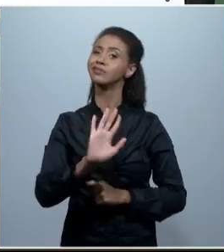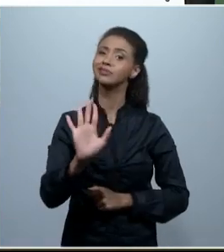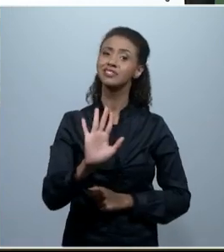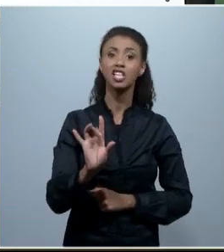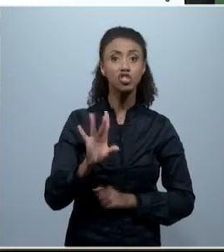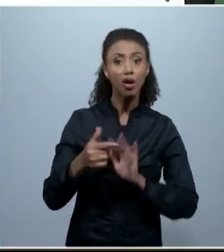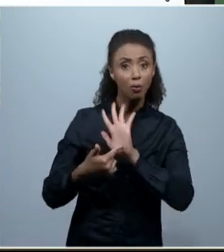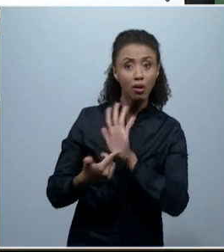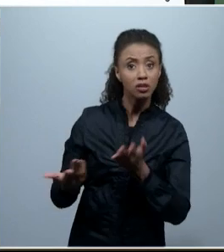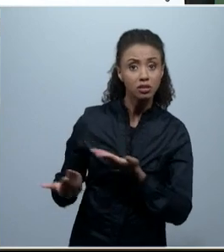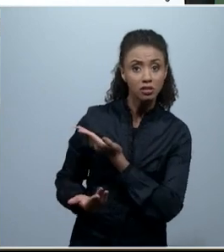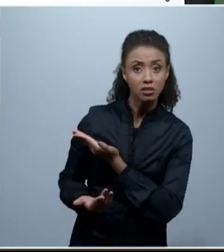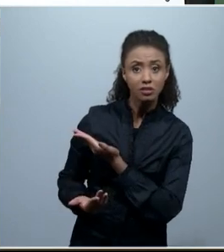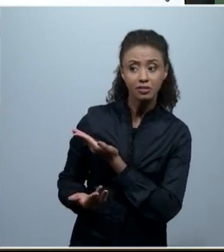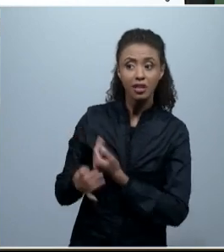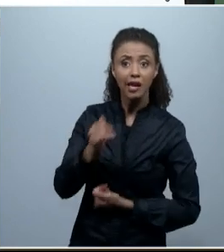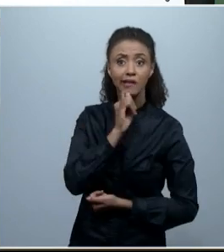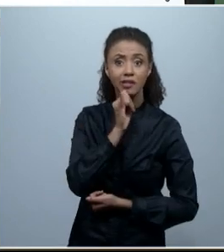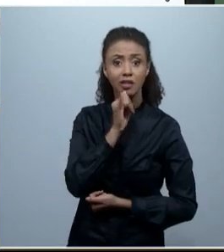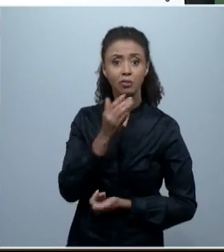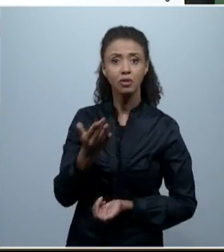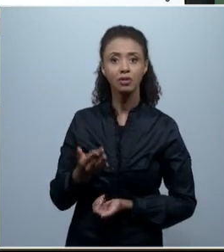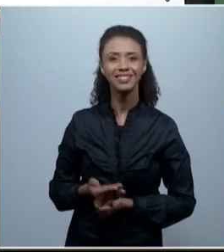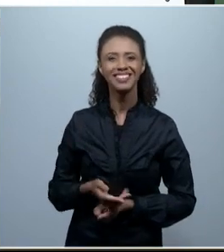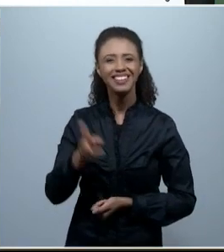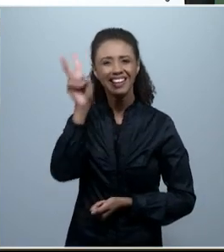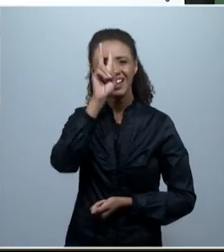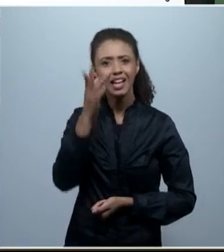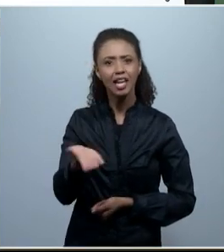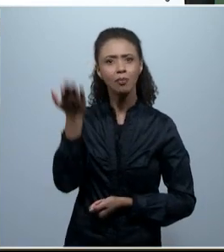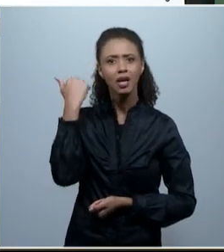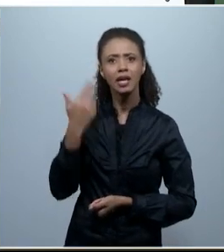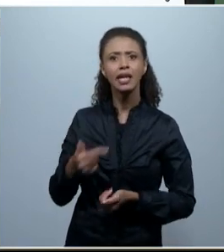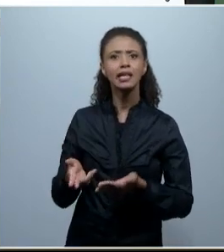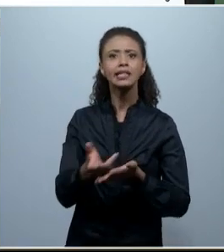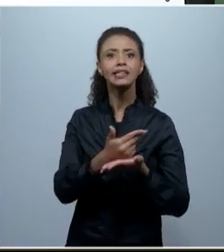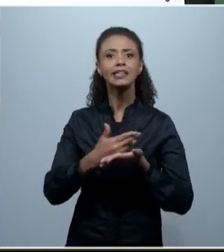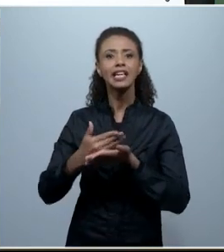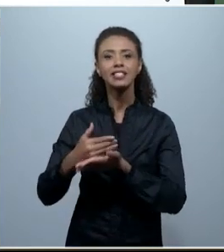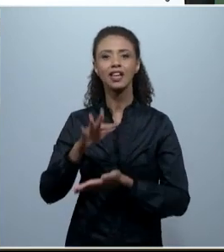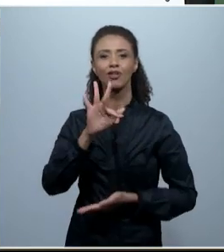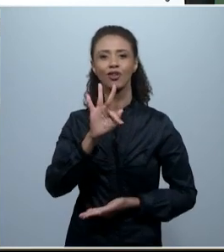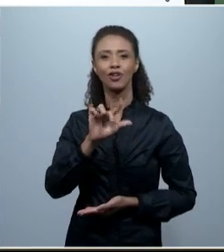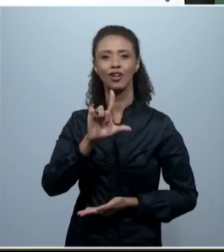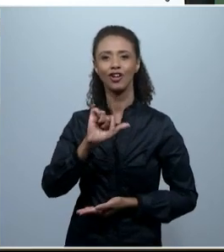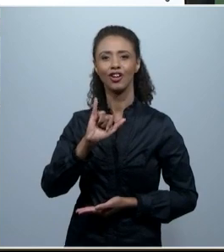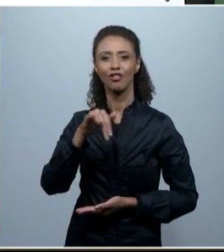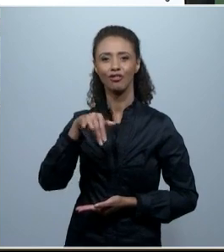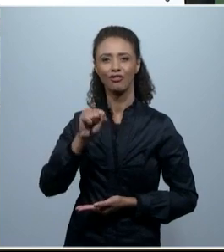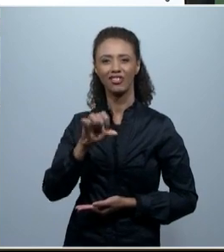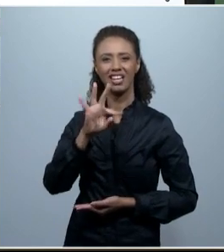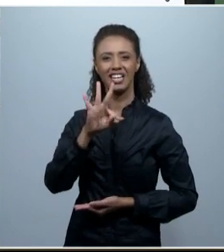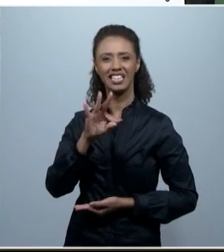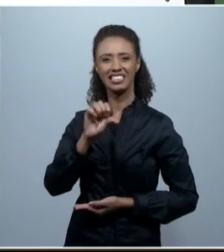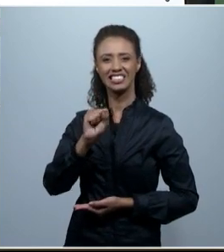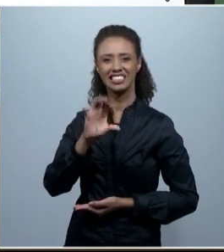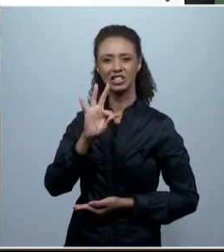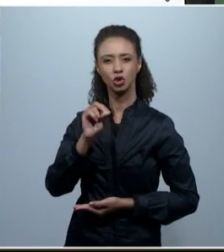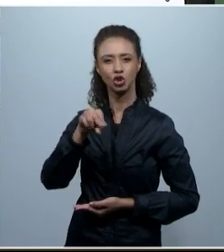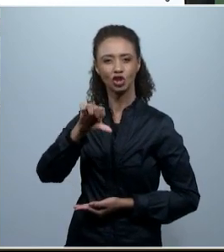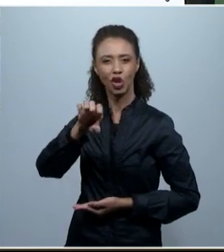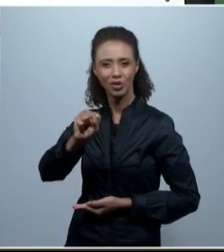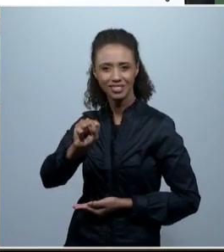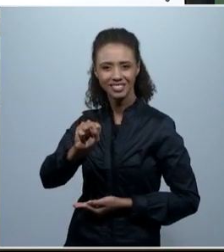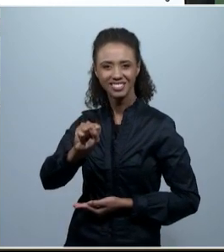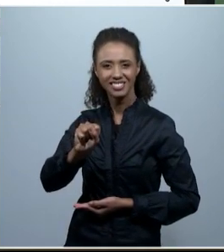mostrar isso pra ele sabe que assim você pode os flinstones tinha razão você pode fazer o pneu quadrado e mudar o asfalto e andar de jeito